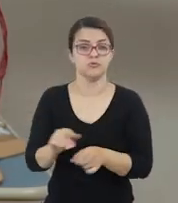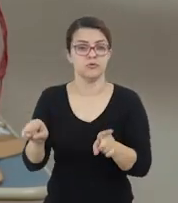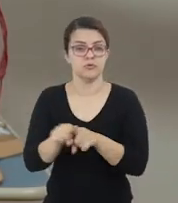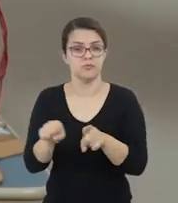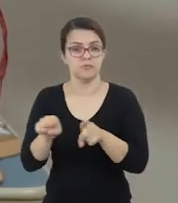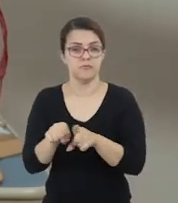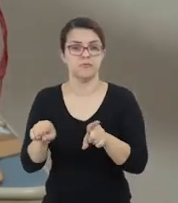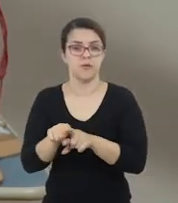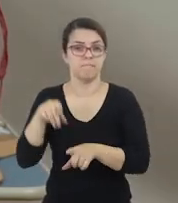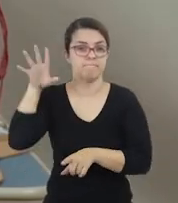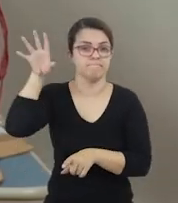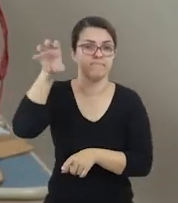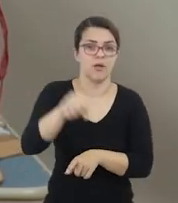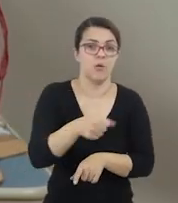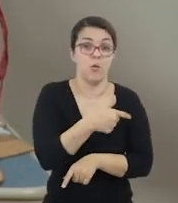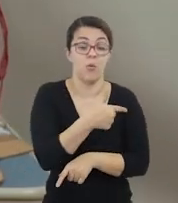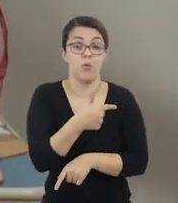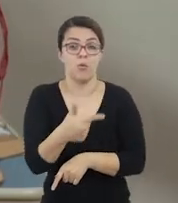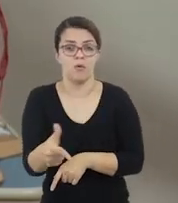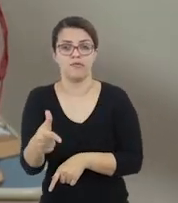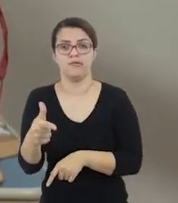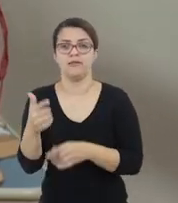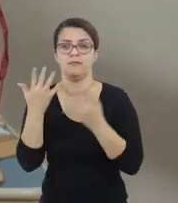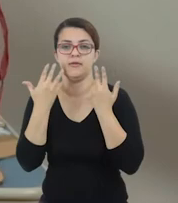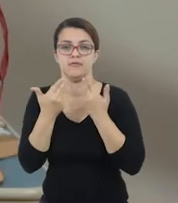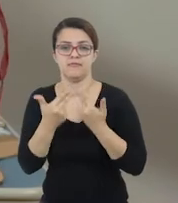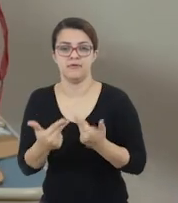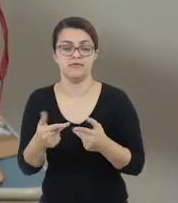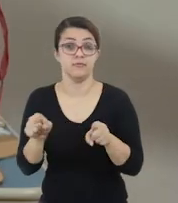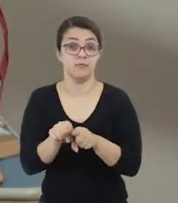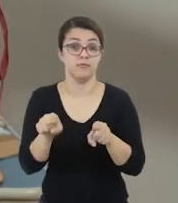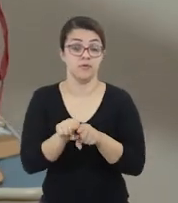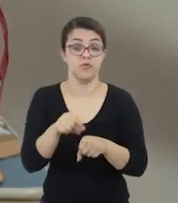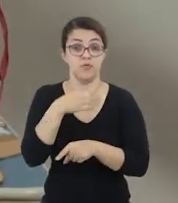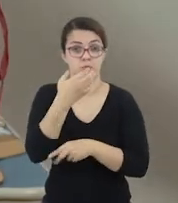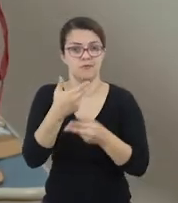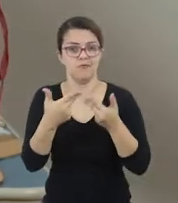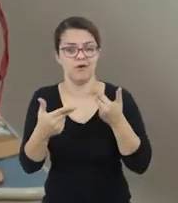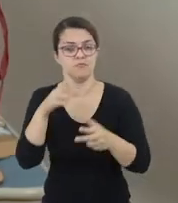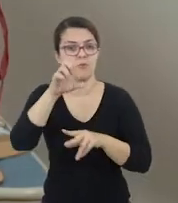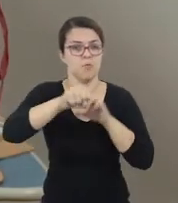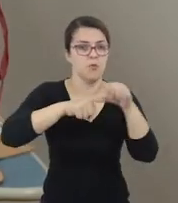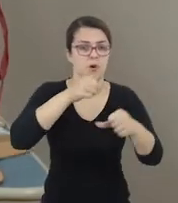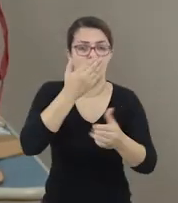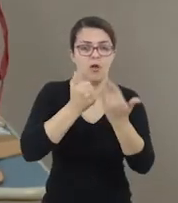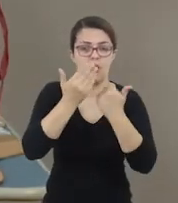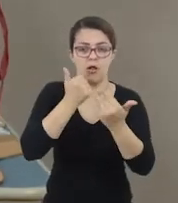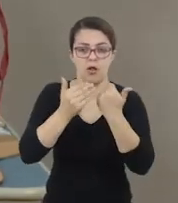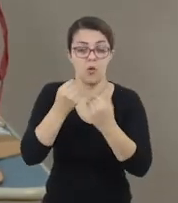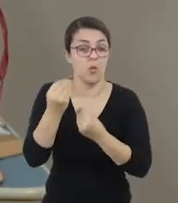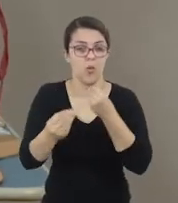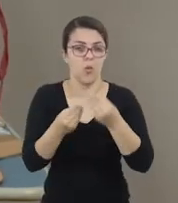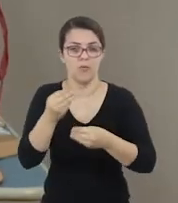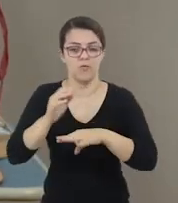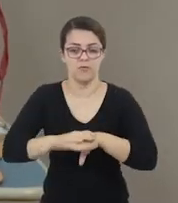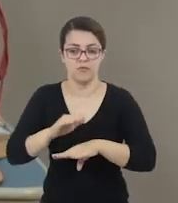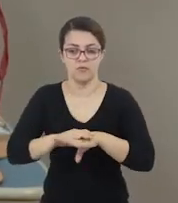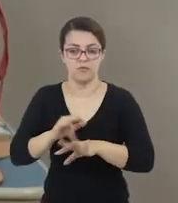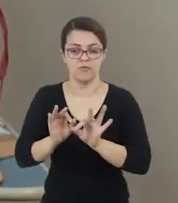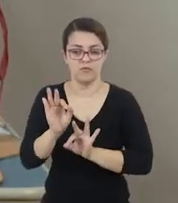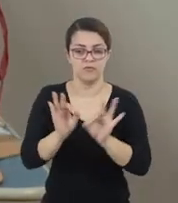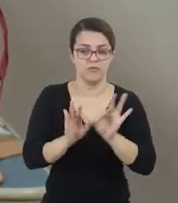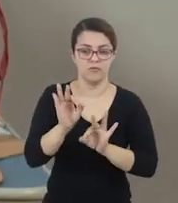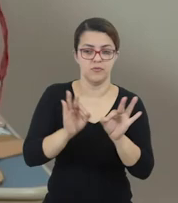outros animais. Ele também se alimenta de frutos que ele encontra nas florestas, né? E ele pode ser feito com um rolinho de